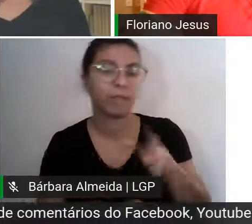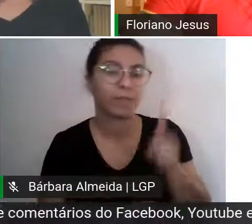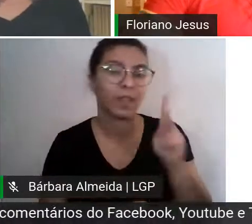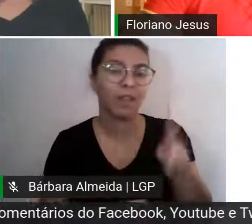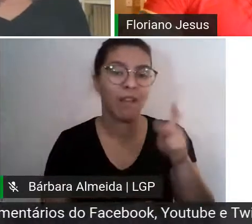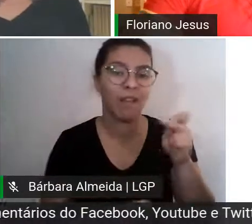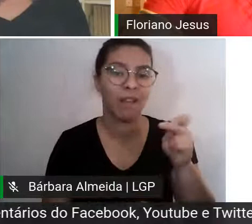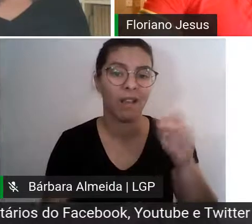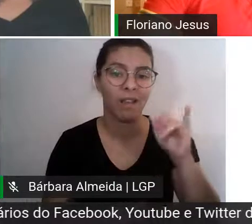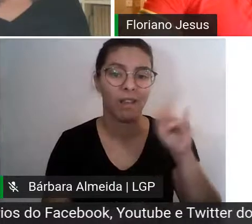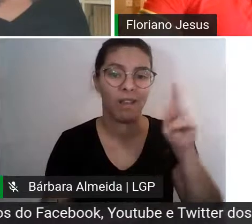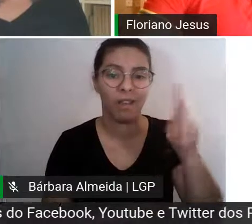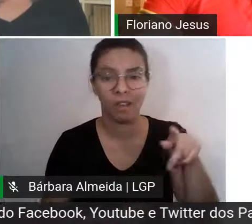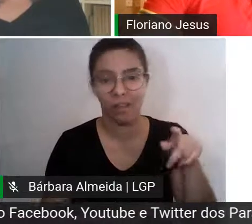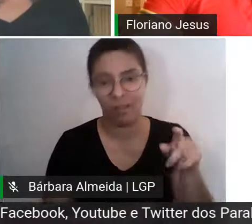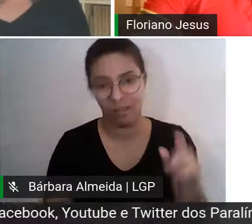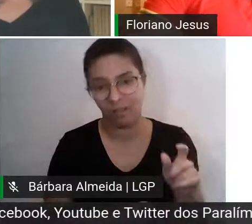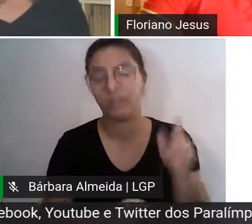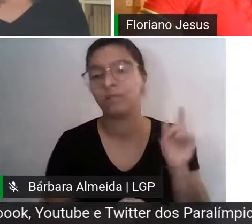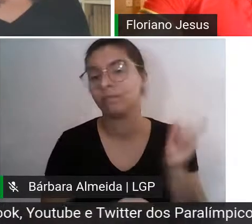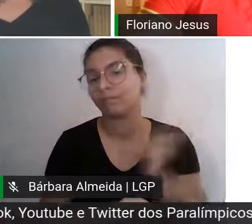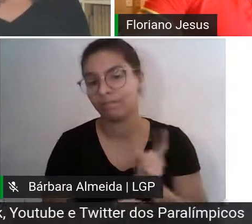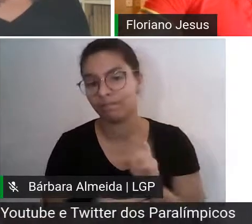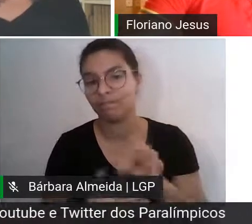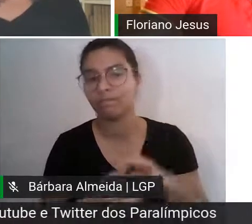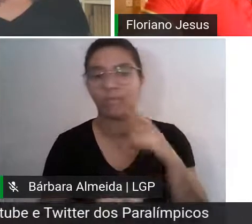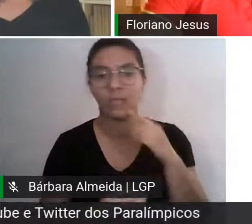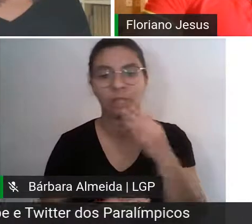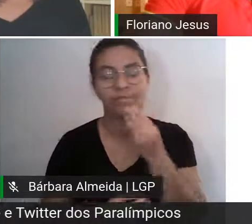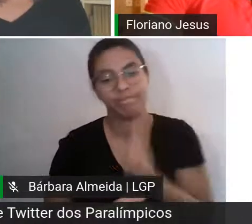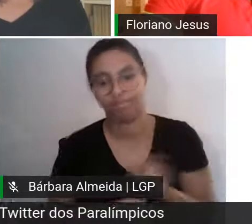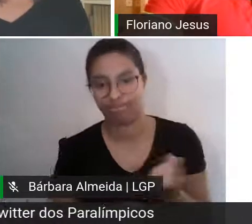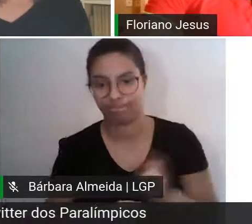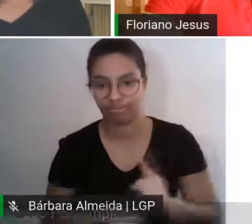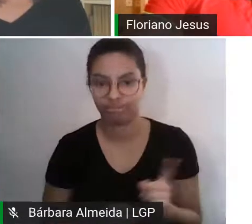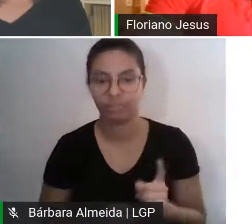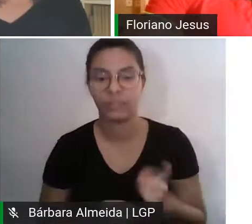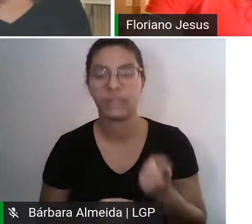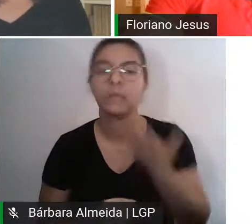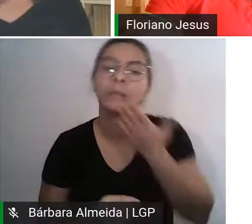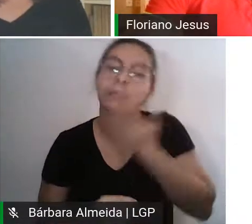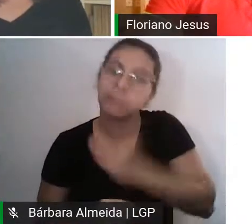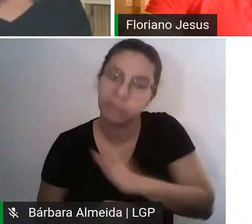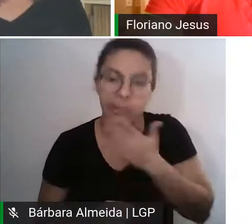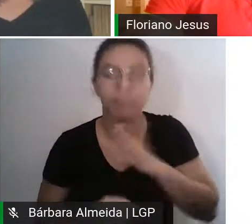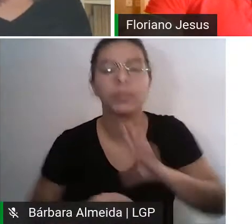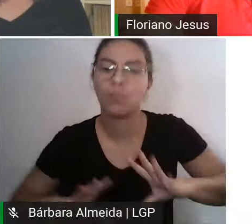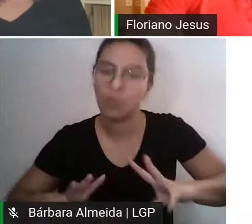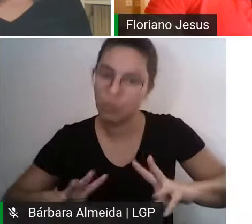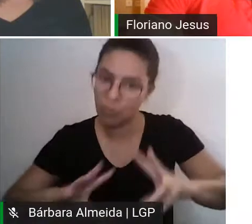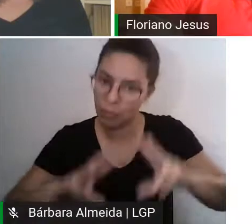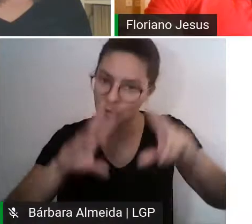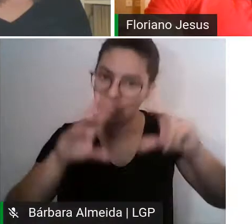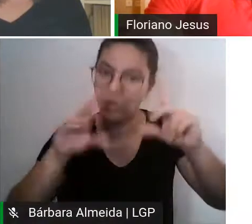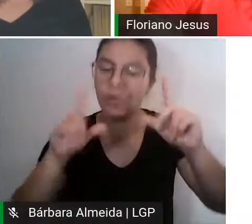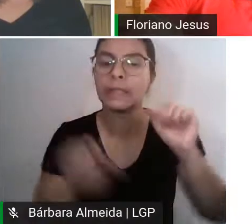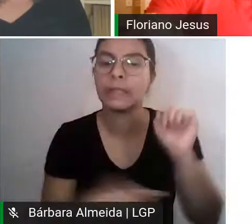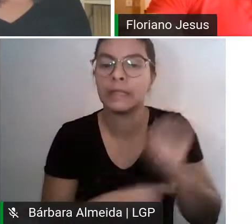Mas eu sinto-me um bocado injusto, e as classificações estão a evoluir na canoagem, mas ainda está...